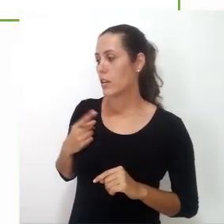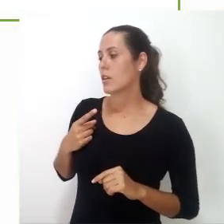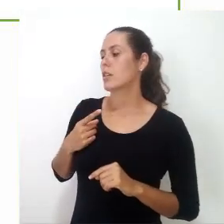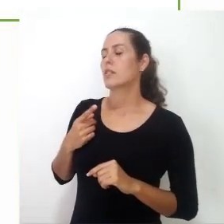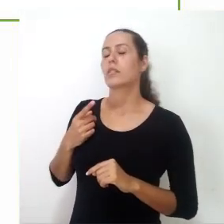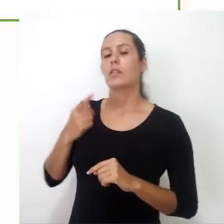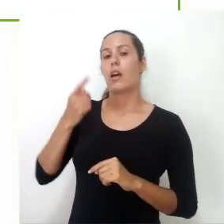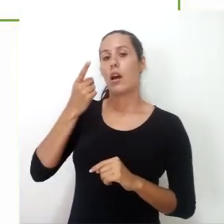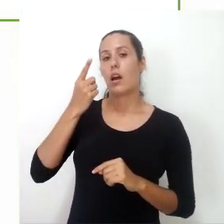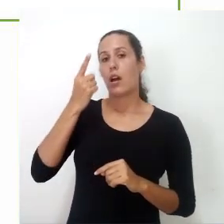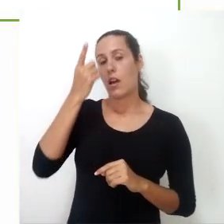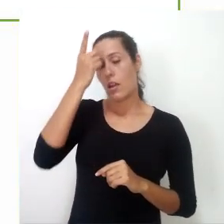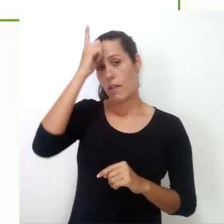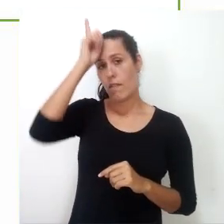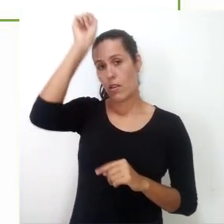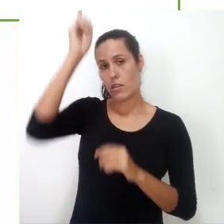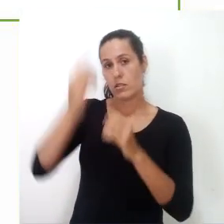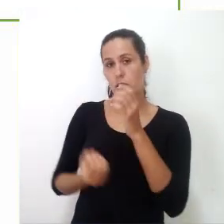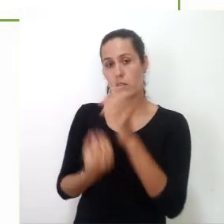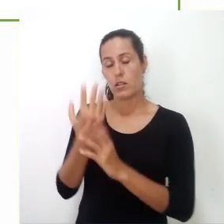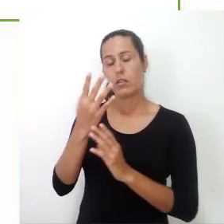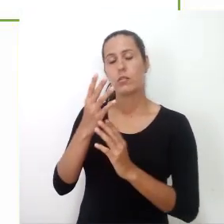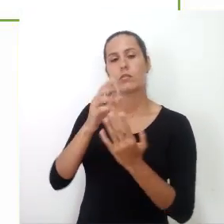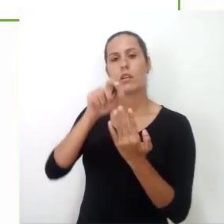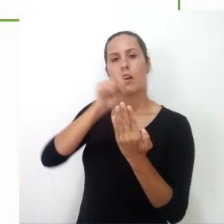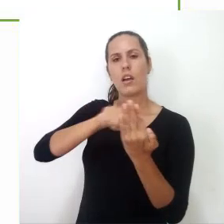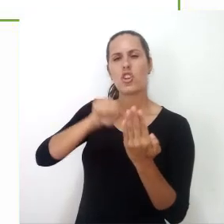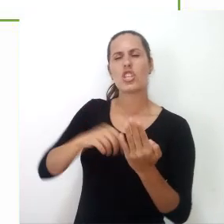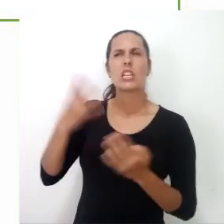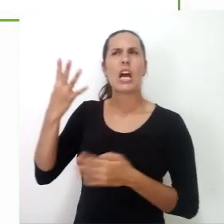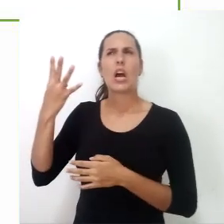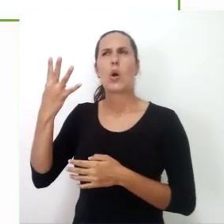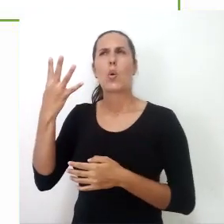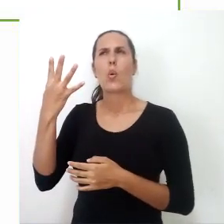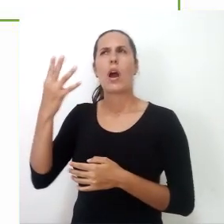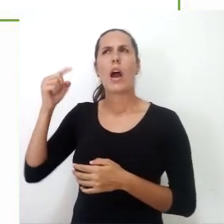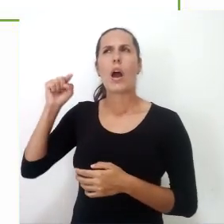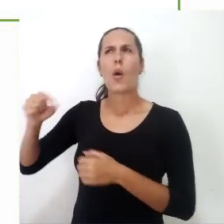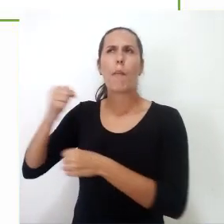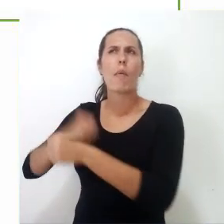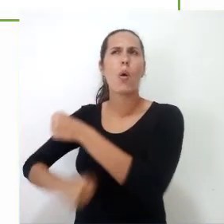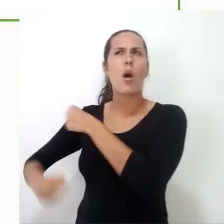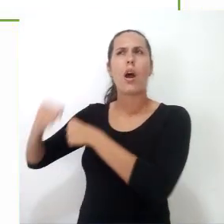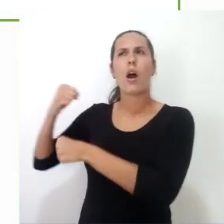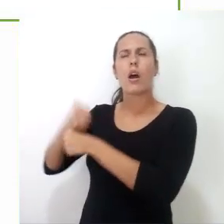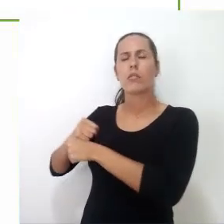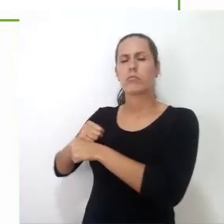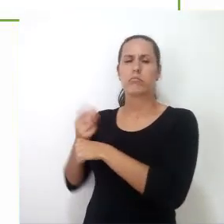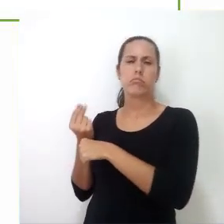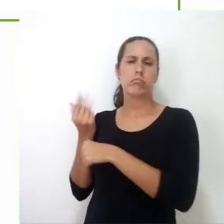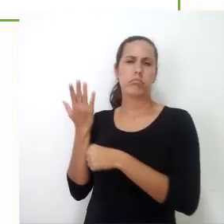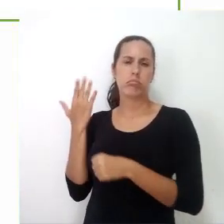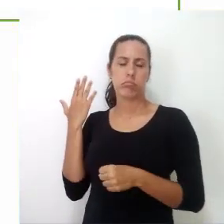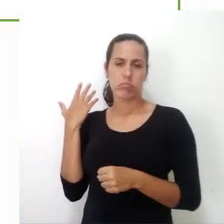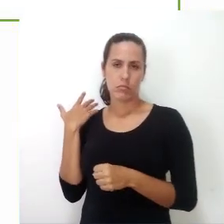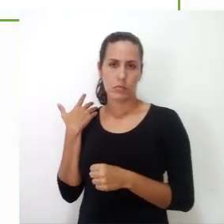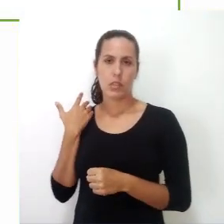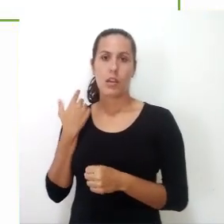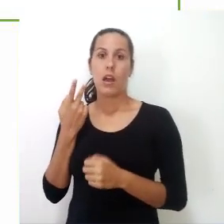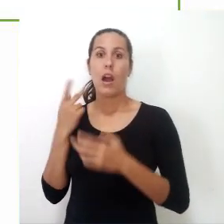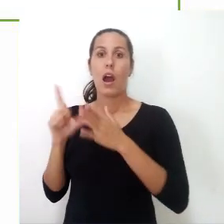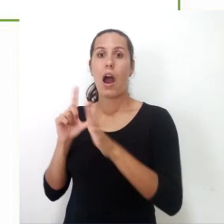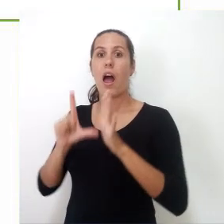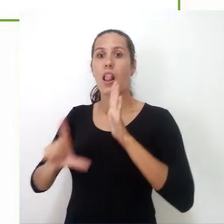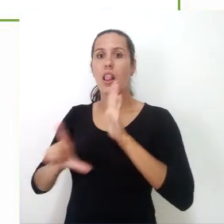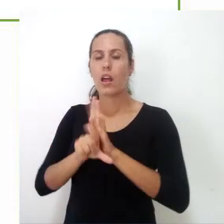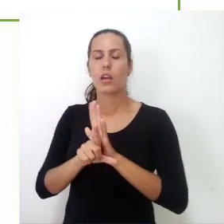da invenção da escrita, há mais ou menos 4.000 anos, as leis e normas eram estabelecidas